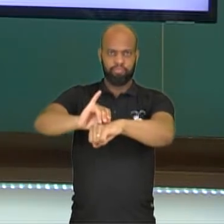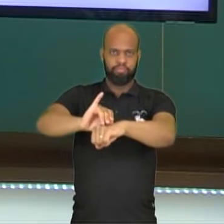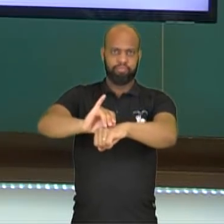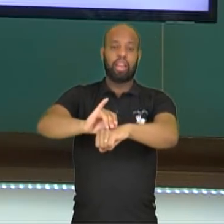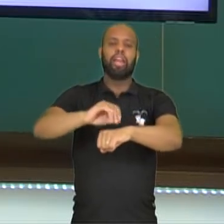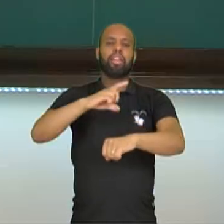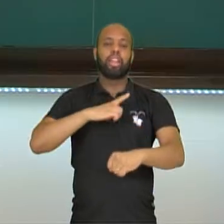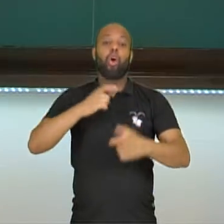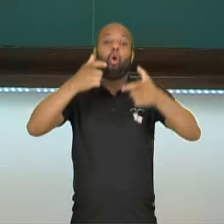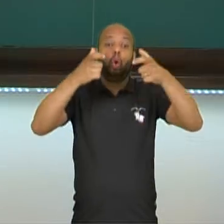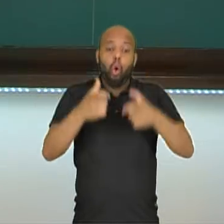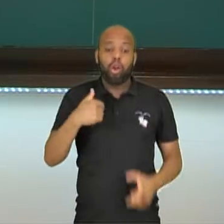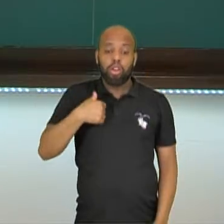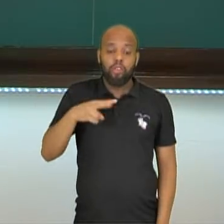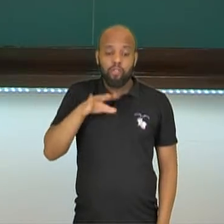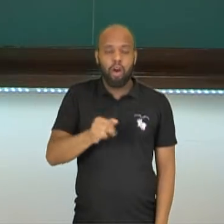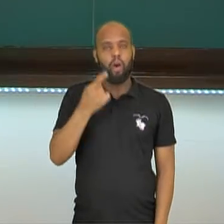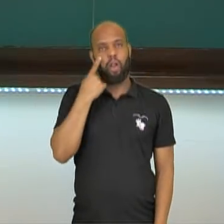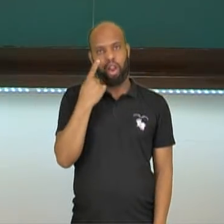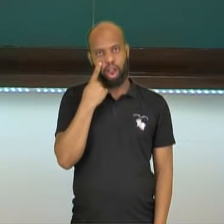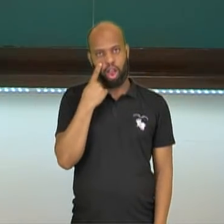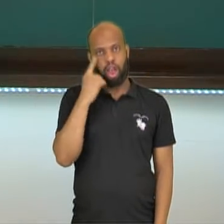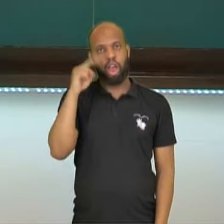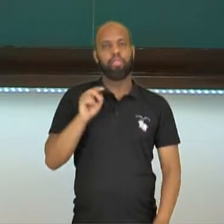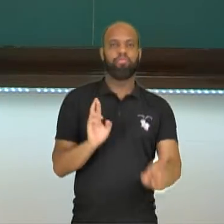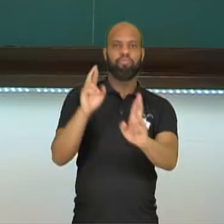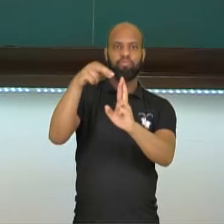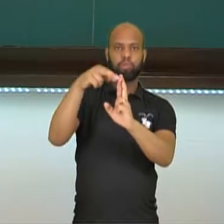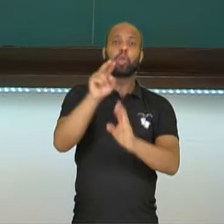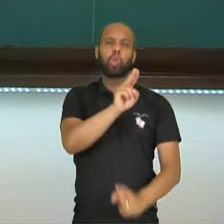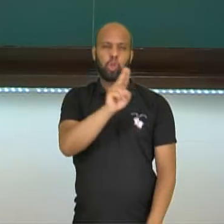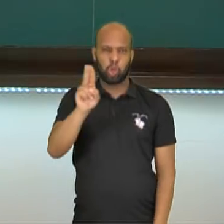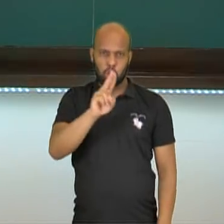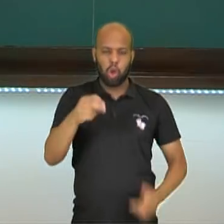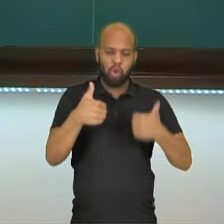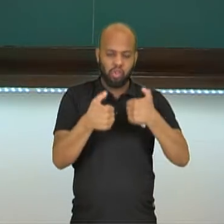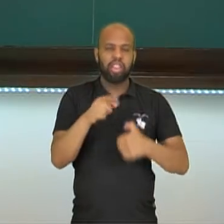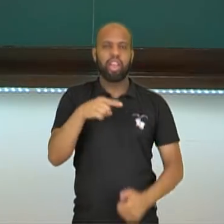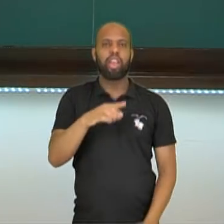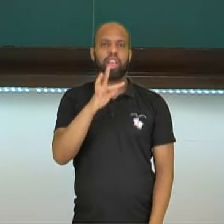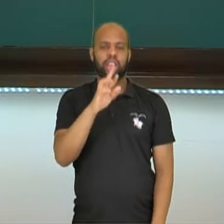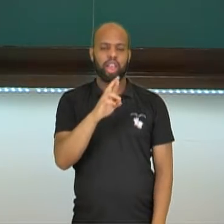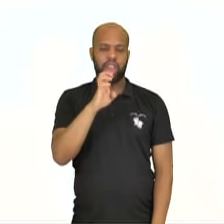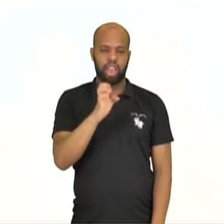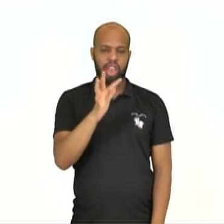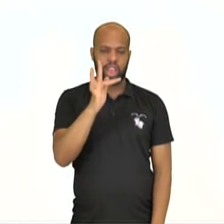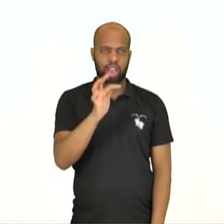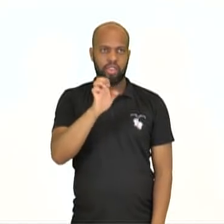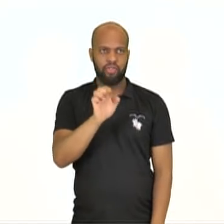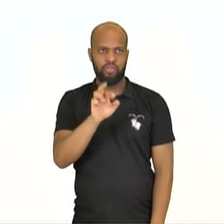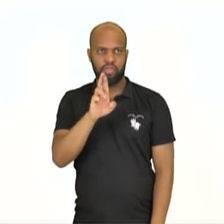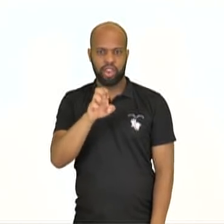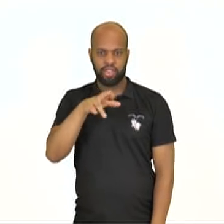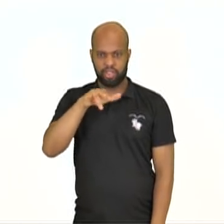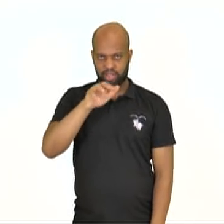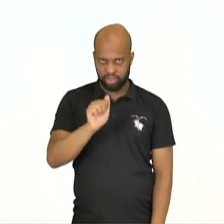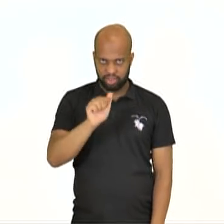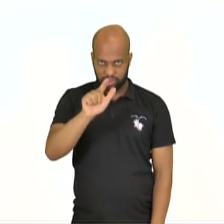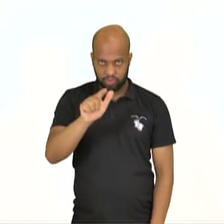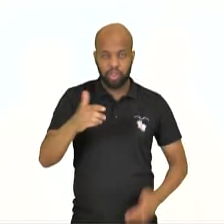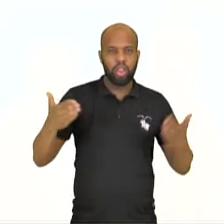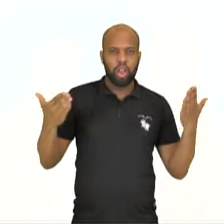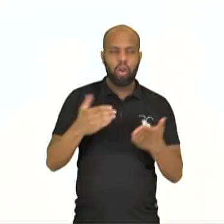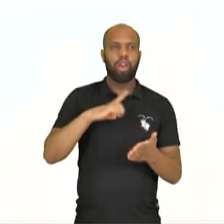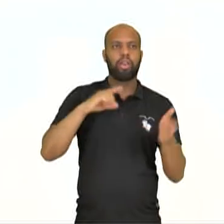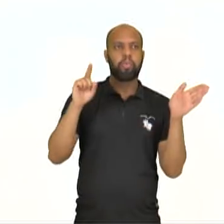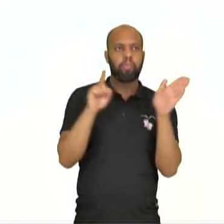de partida, que é o chamado referencial aí. Ok, meus queridos? Vamos lá, para vocês poderem ficar espertos, eu